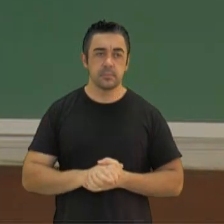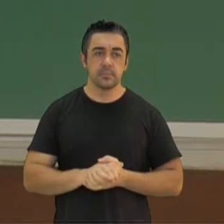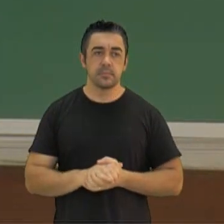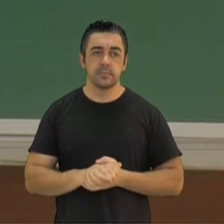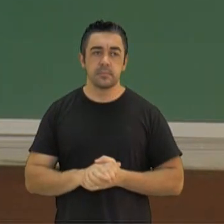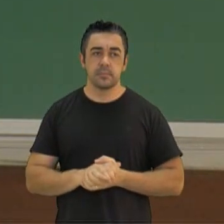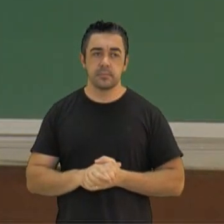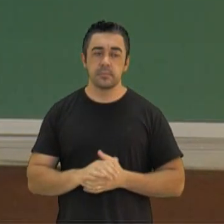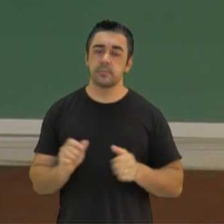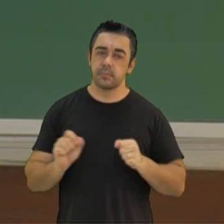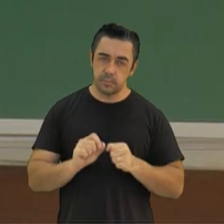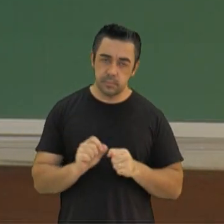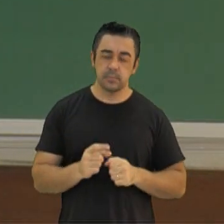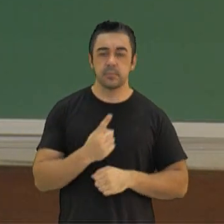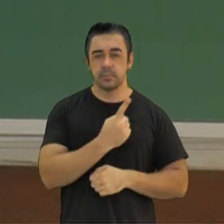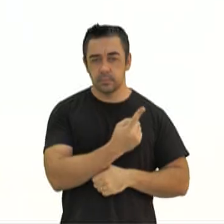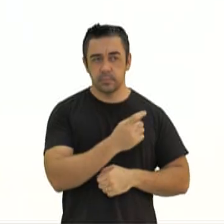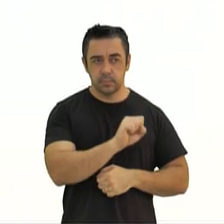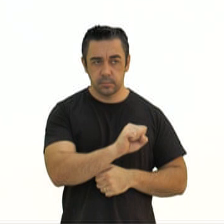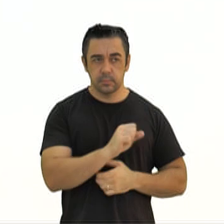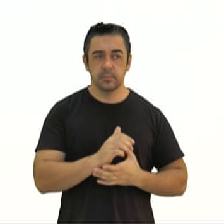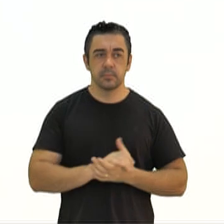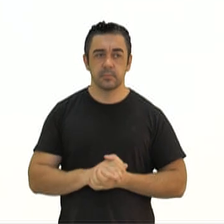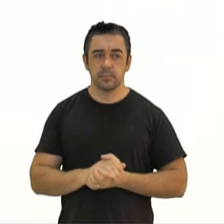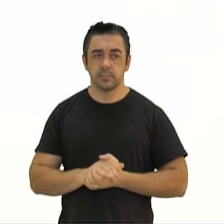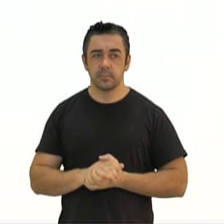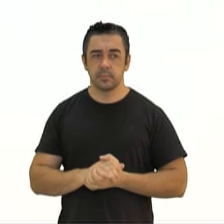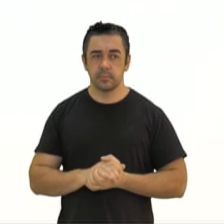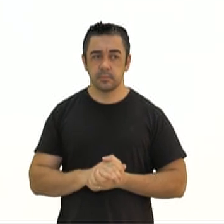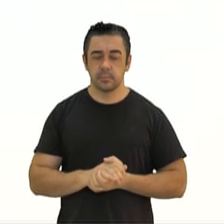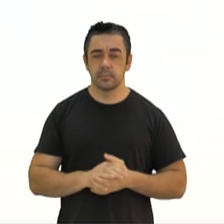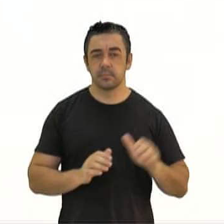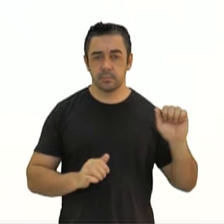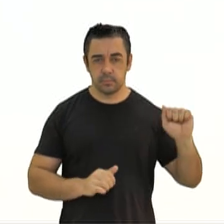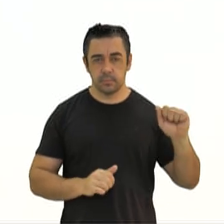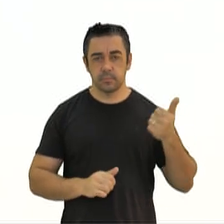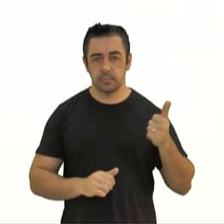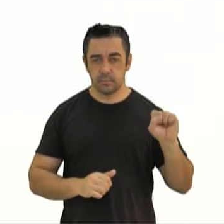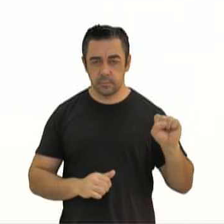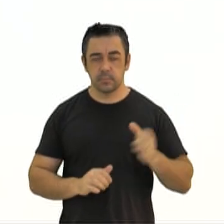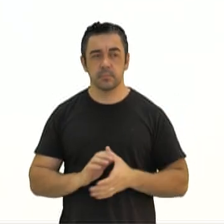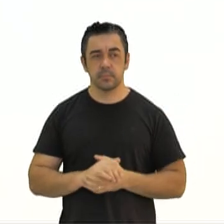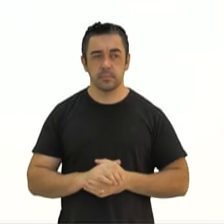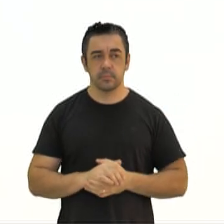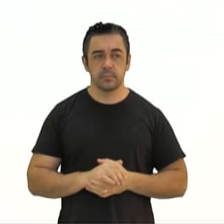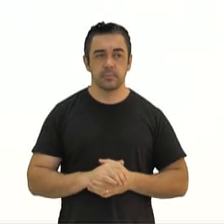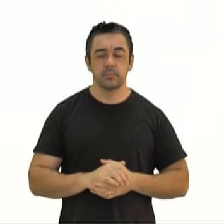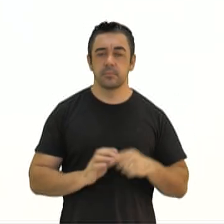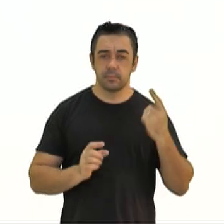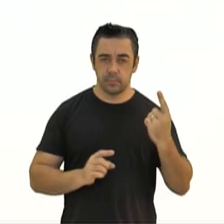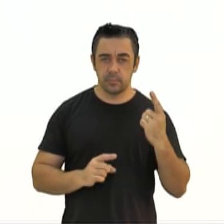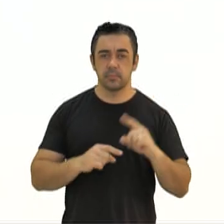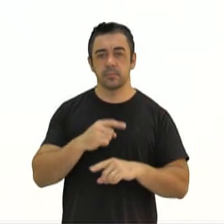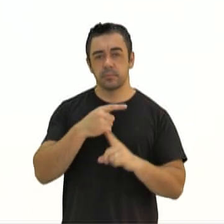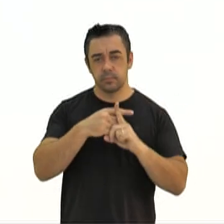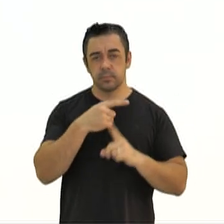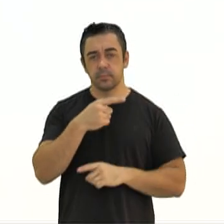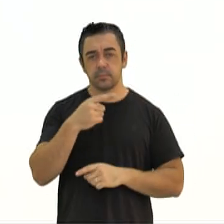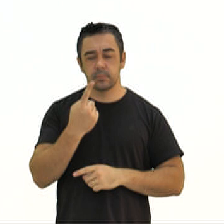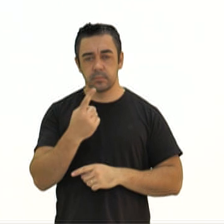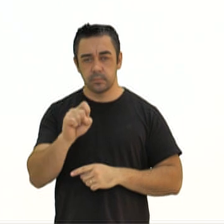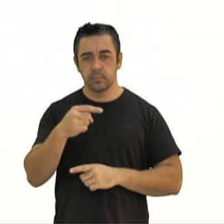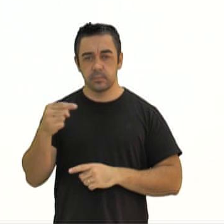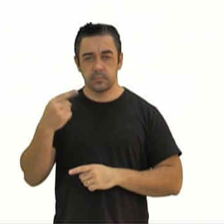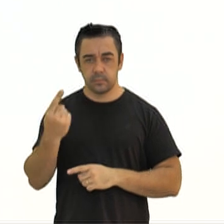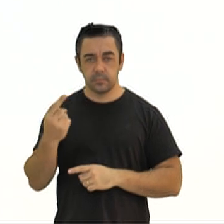ok? Então, calcula aqui o 18º termo. O A18 deu o primeiro mais n menos 1 vezes a